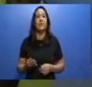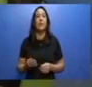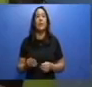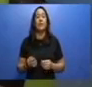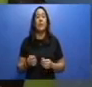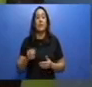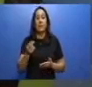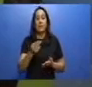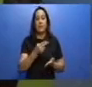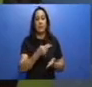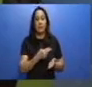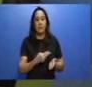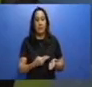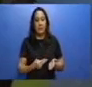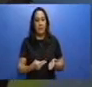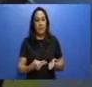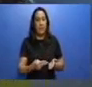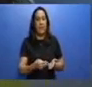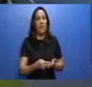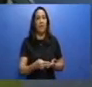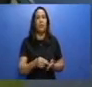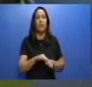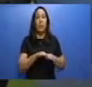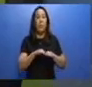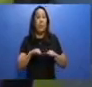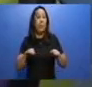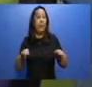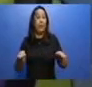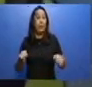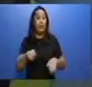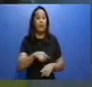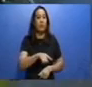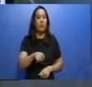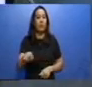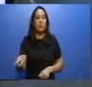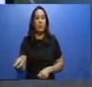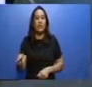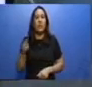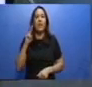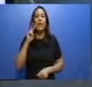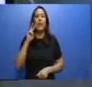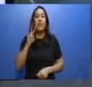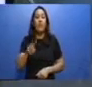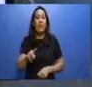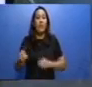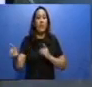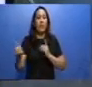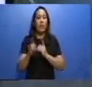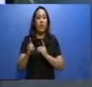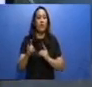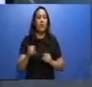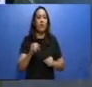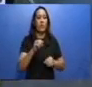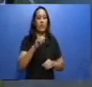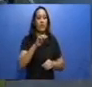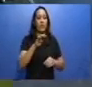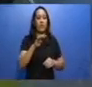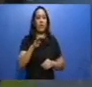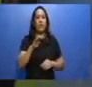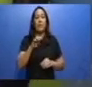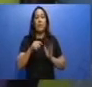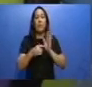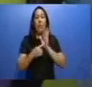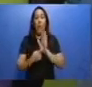triângulo, quadrado, círculo, você identifica nessa obra? Represente